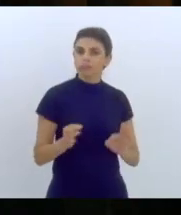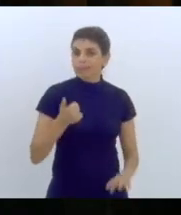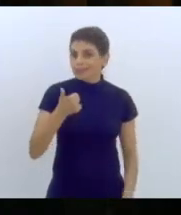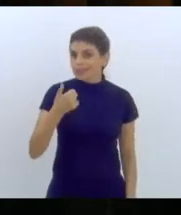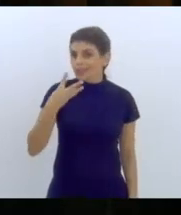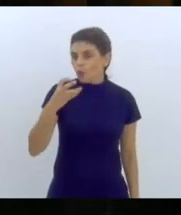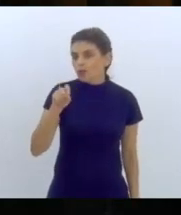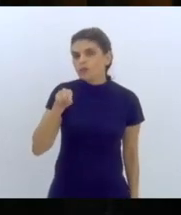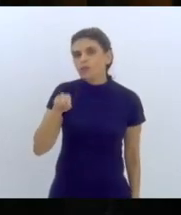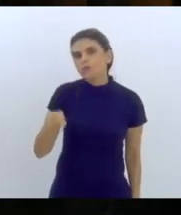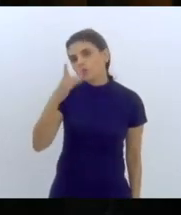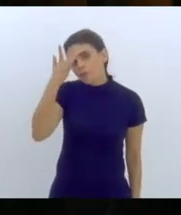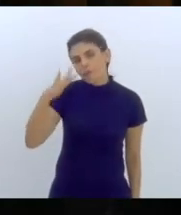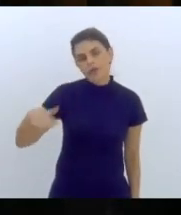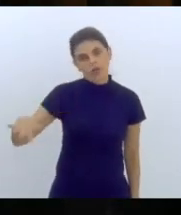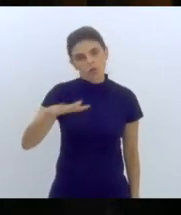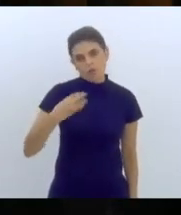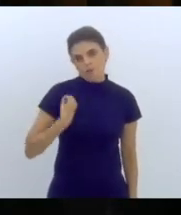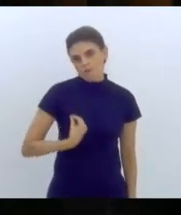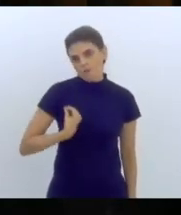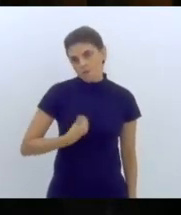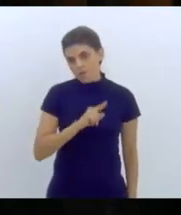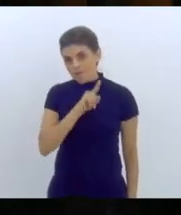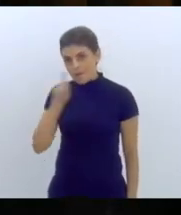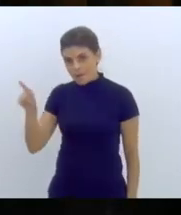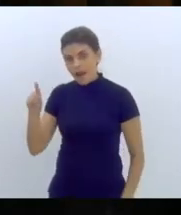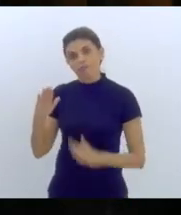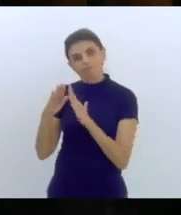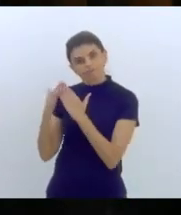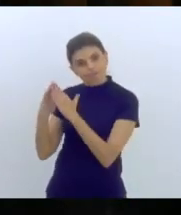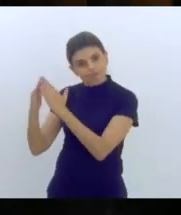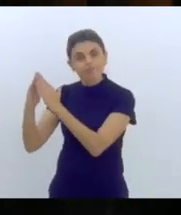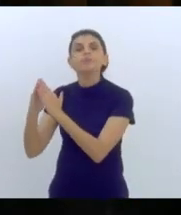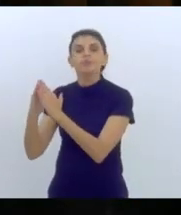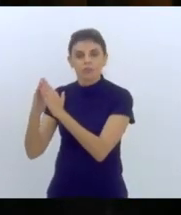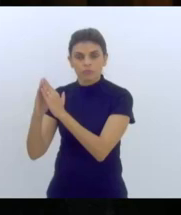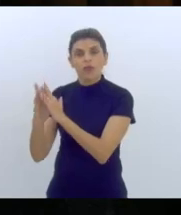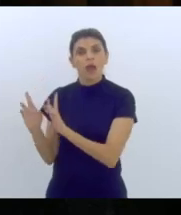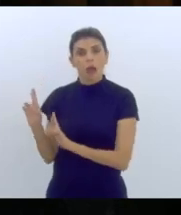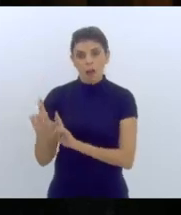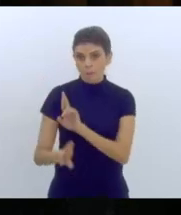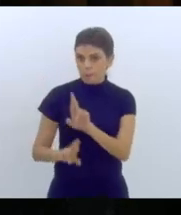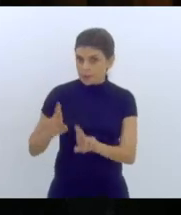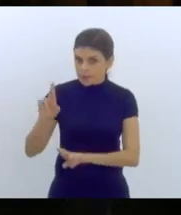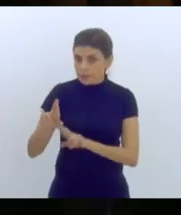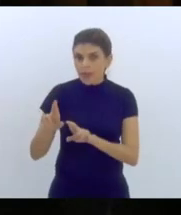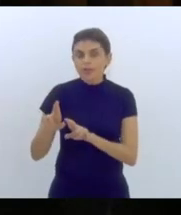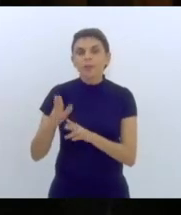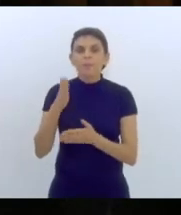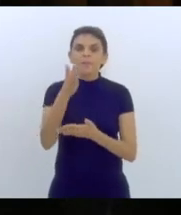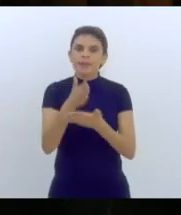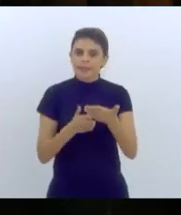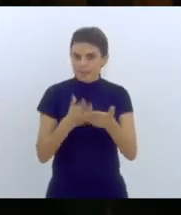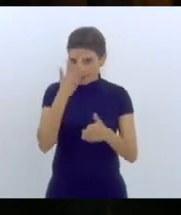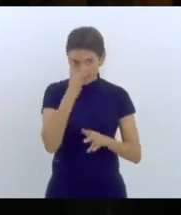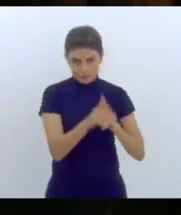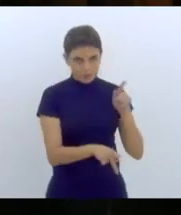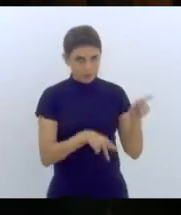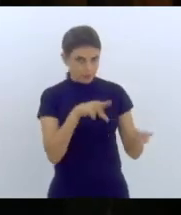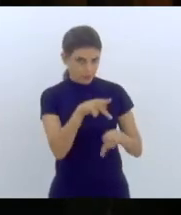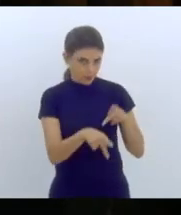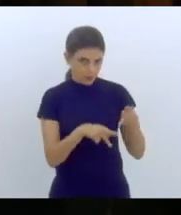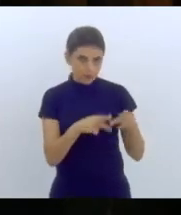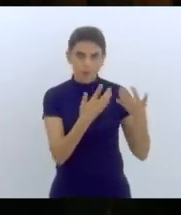mil habitantes nessa favela que representa, inclusive, a metade da população